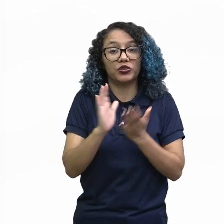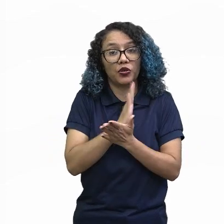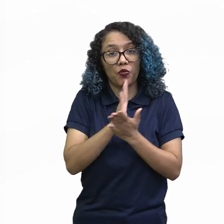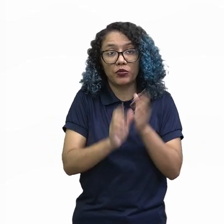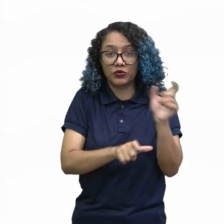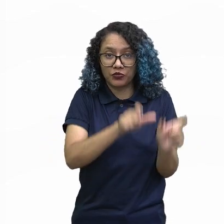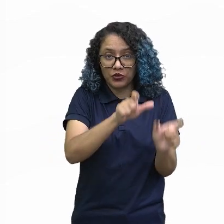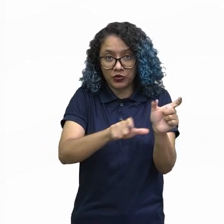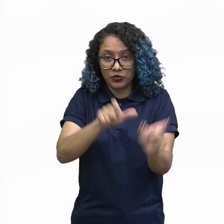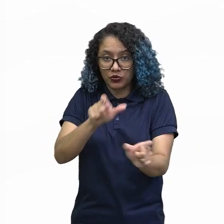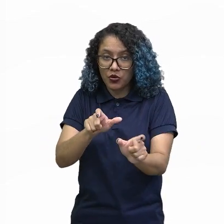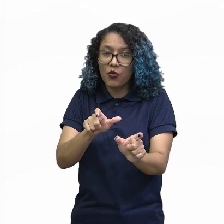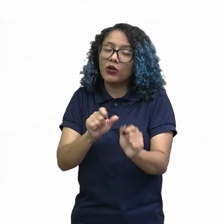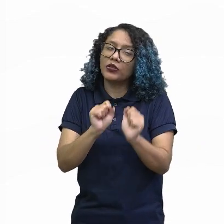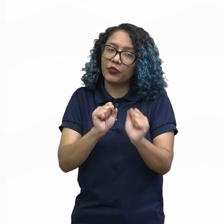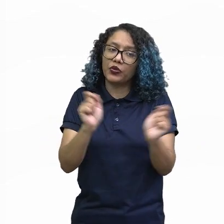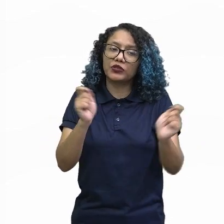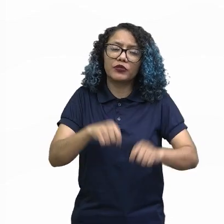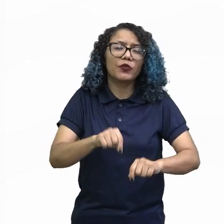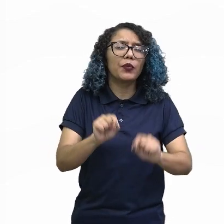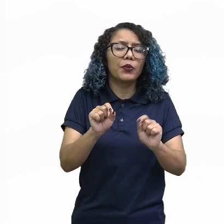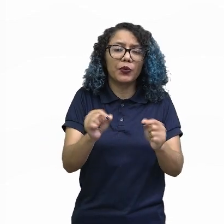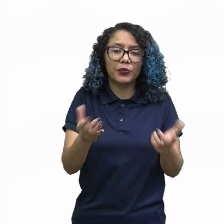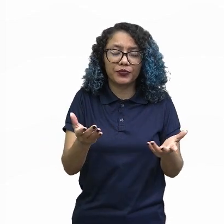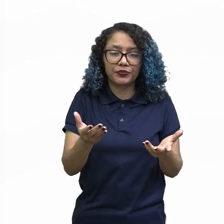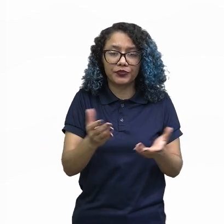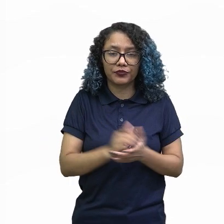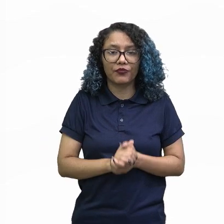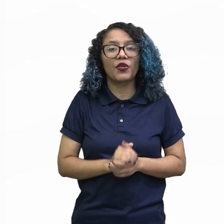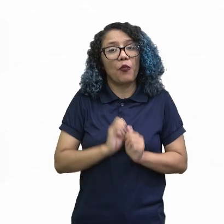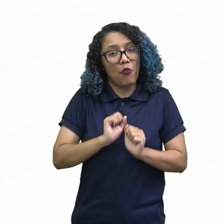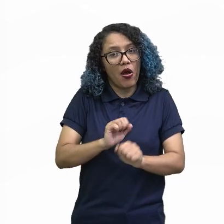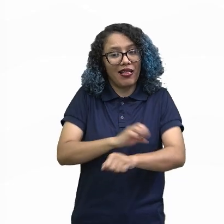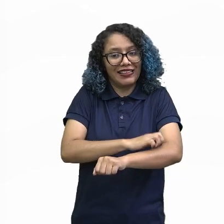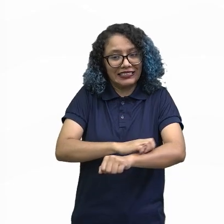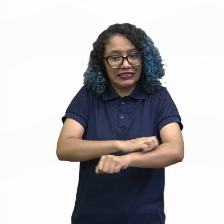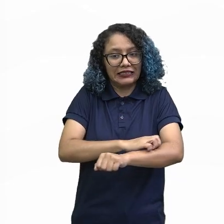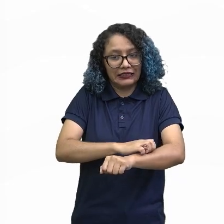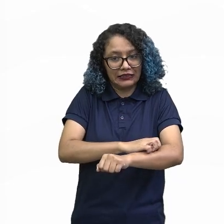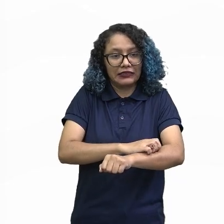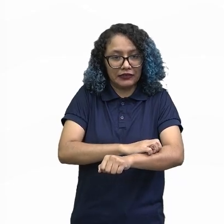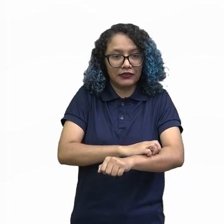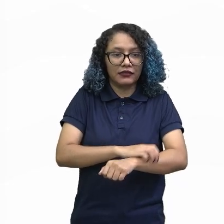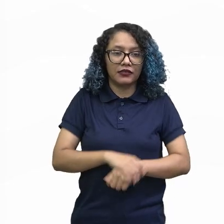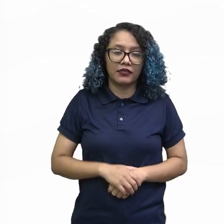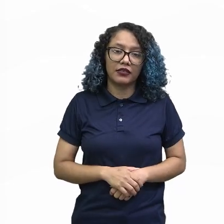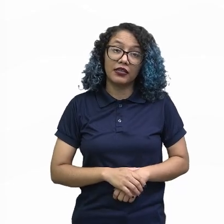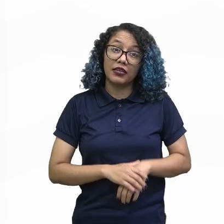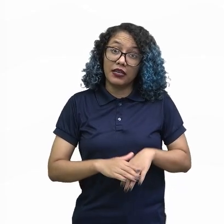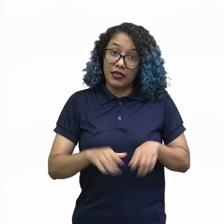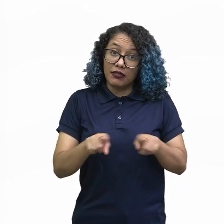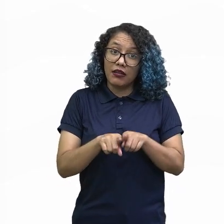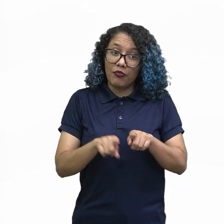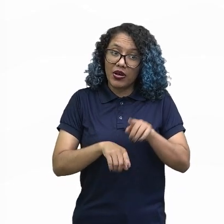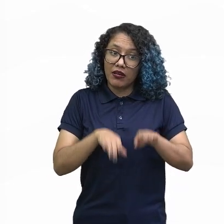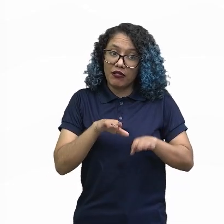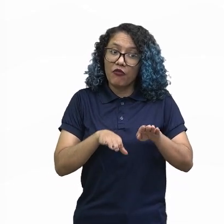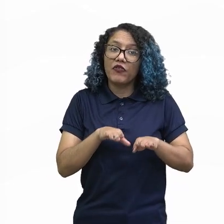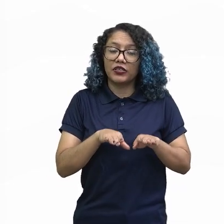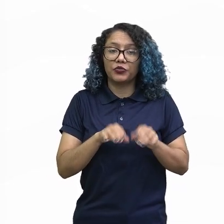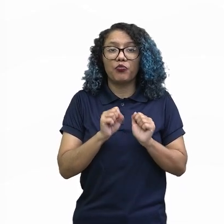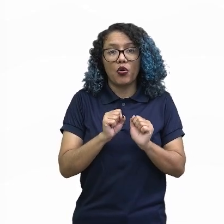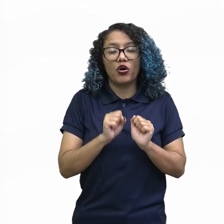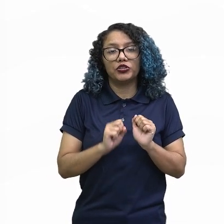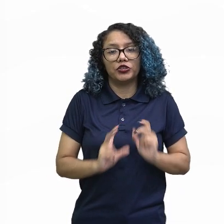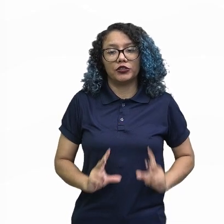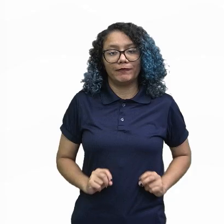algumas pessoas, em alguns organismos, ocorrer reações alérgicas, né? E alguns estudos podem chegar a sugerir